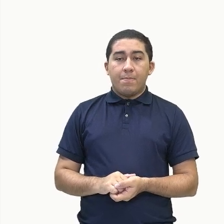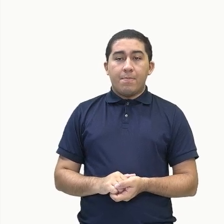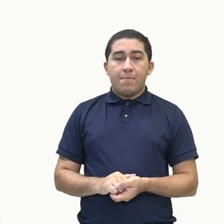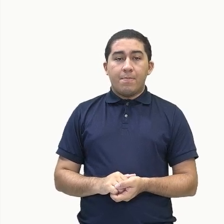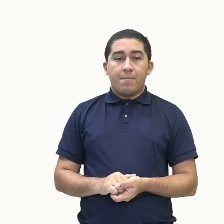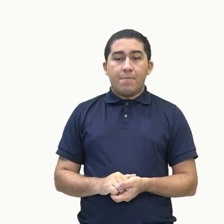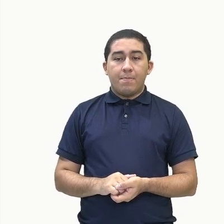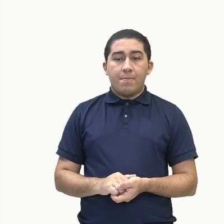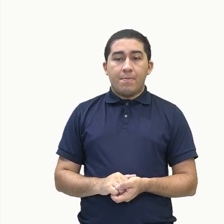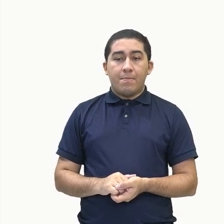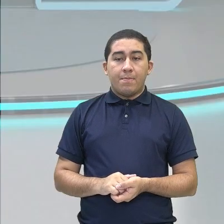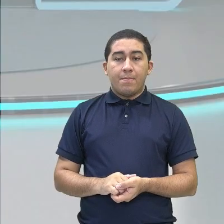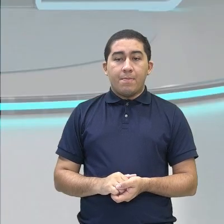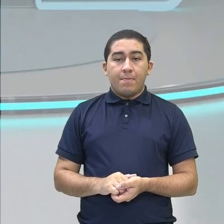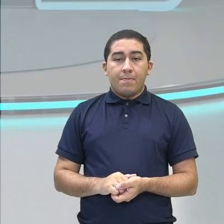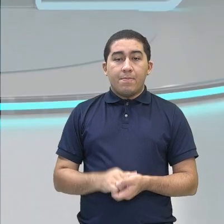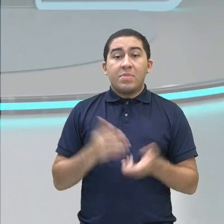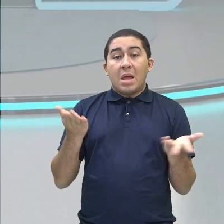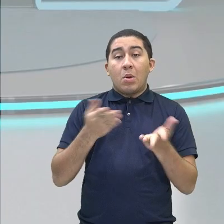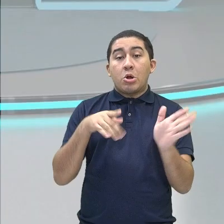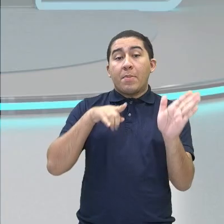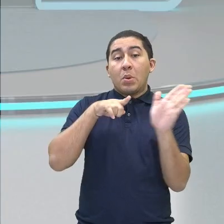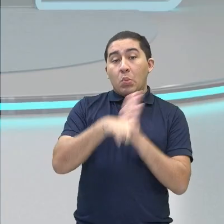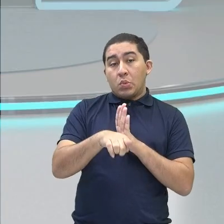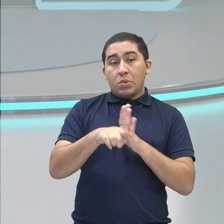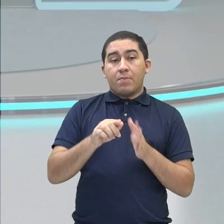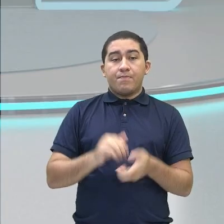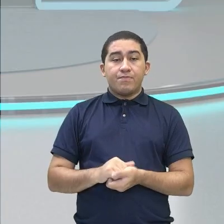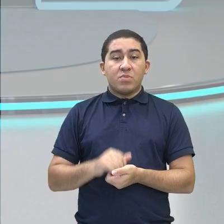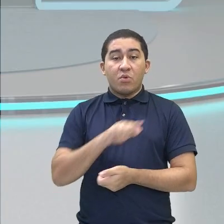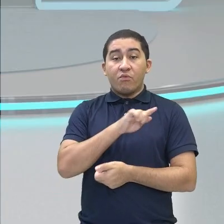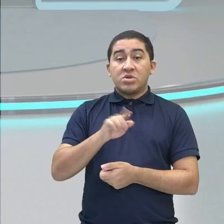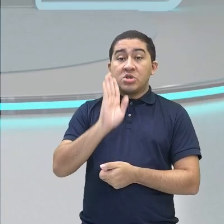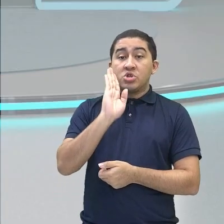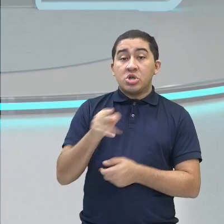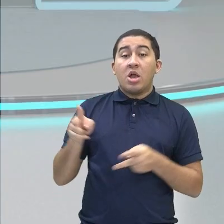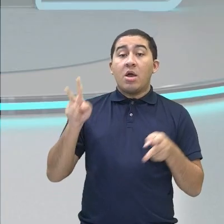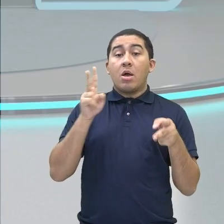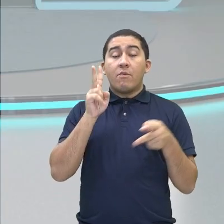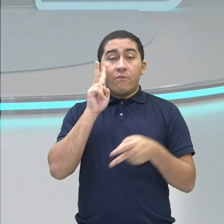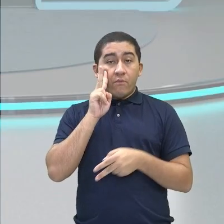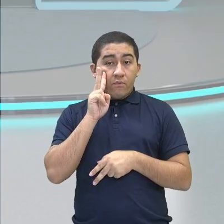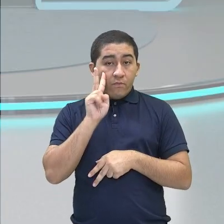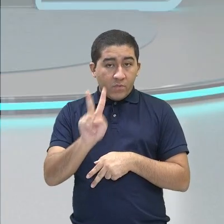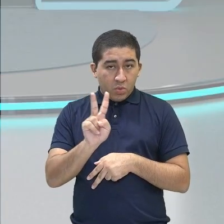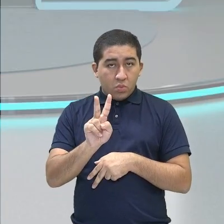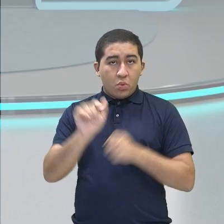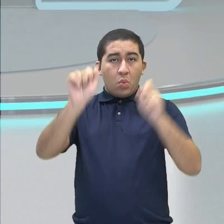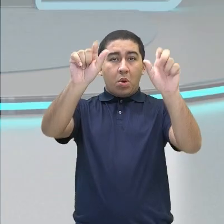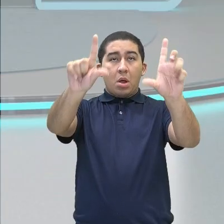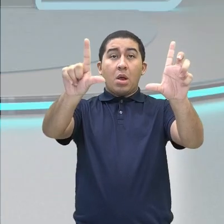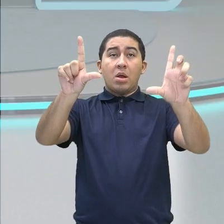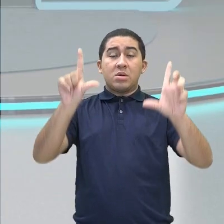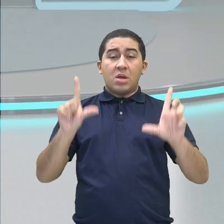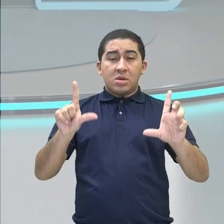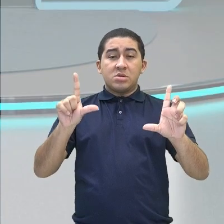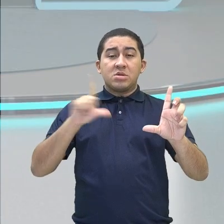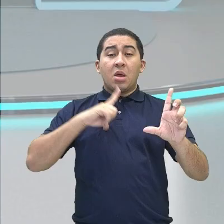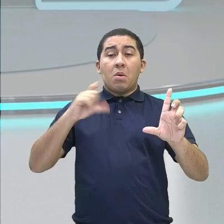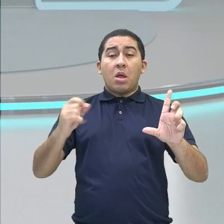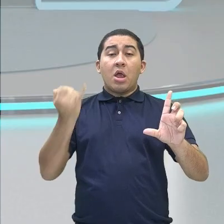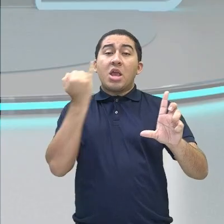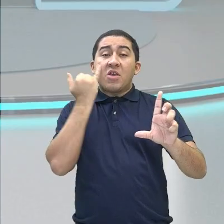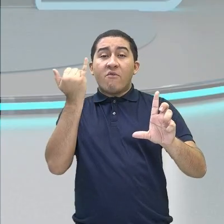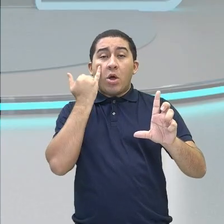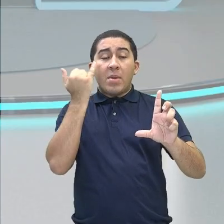Eu quero perguntar para você se você já viu um cartaz cheio, repleto